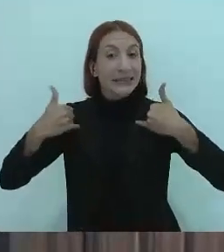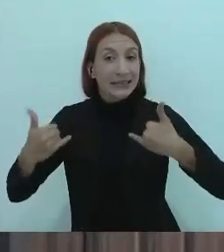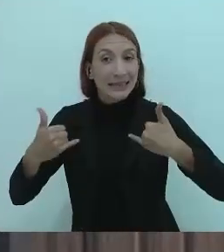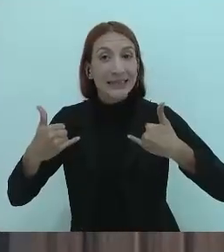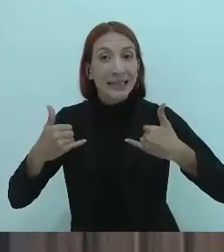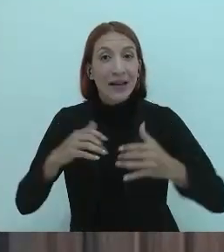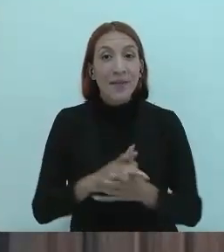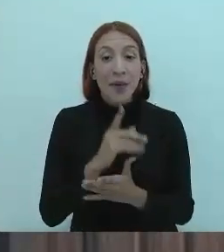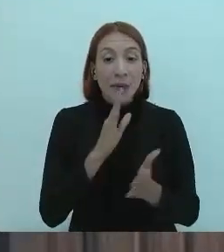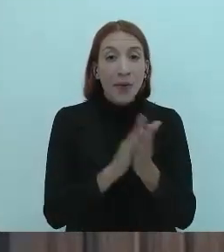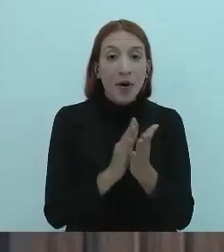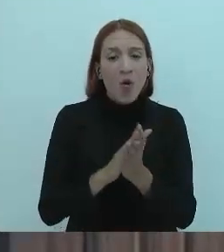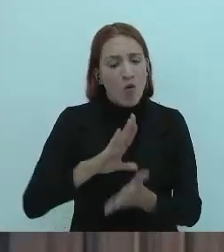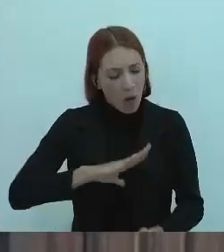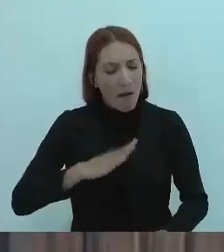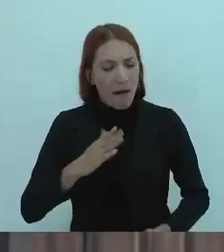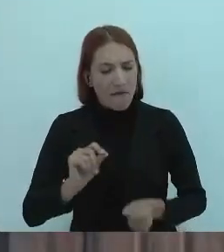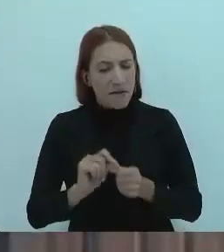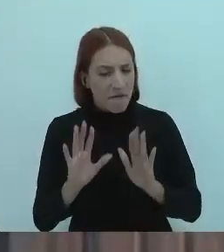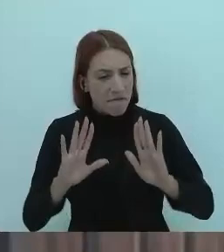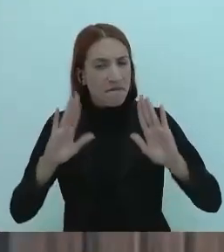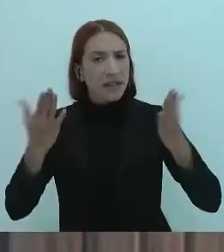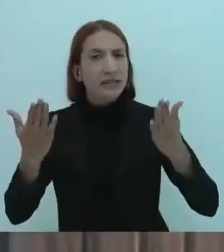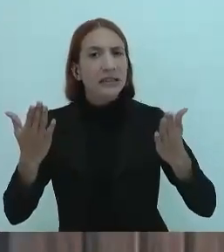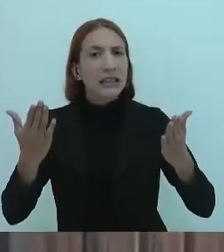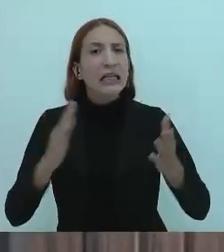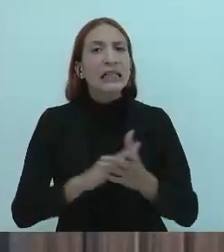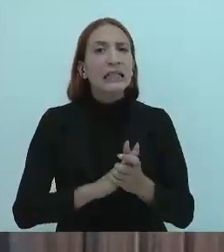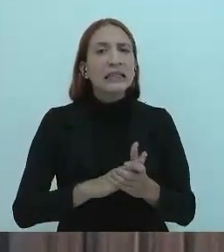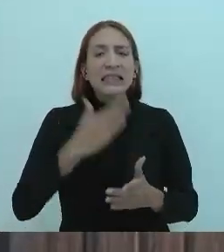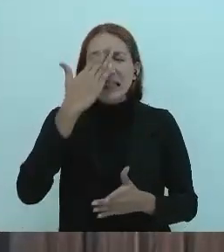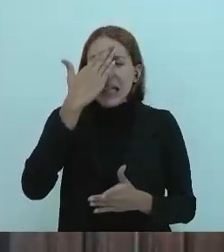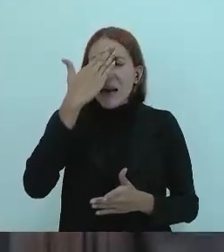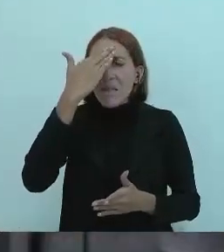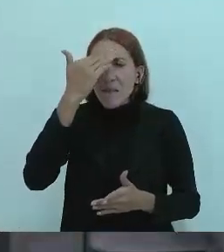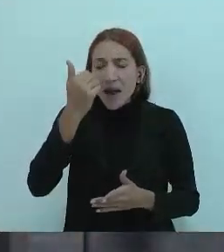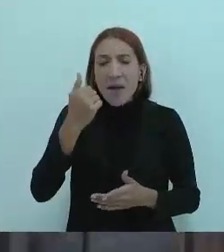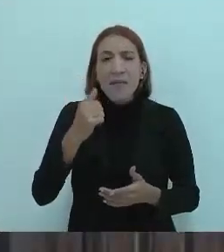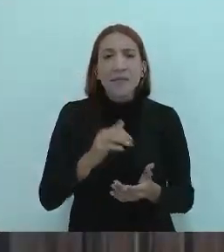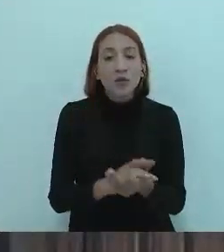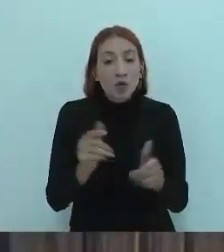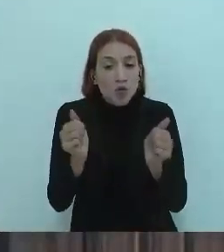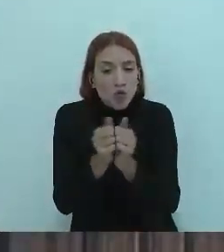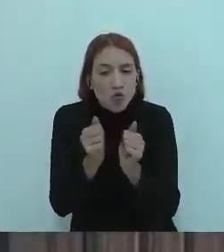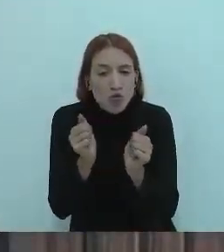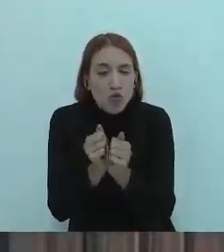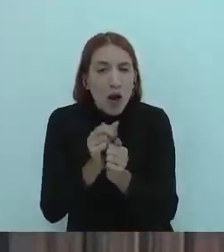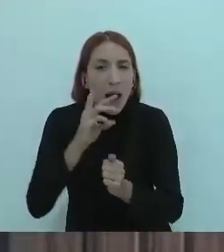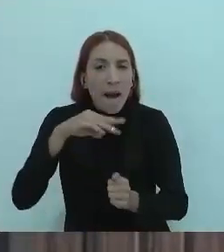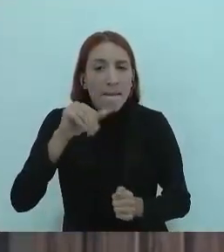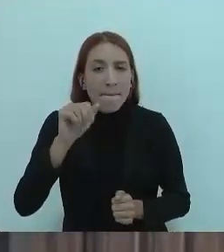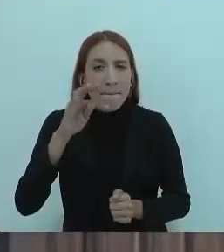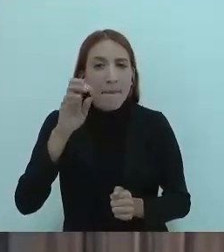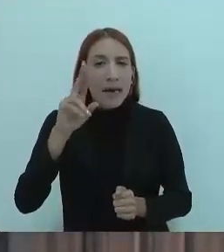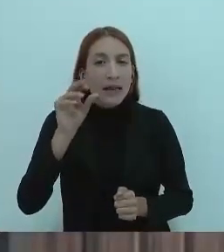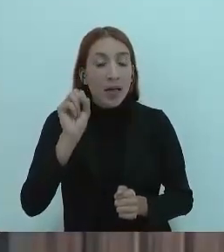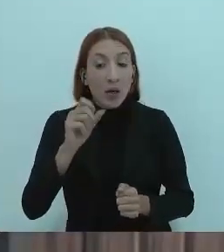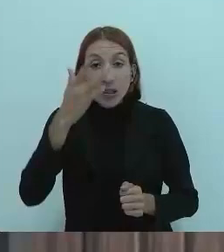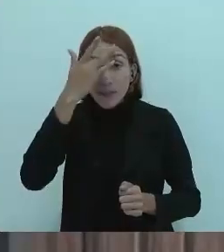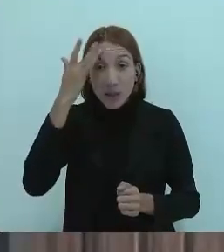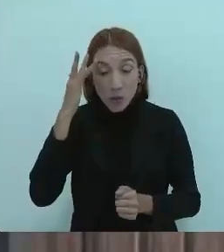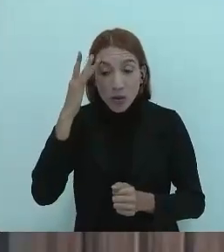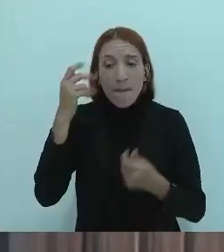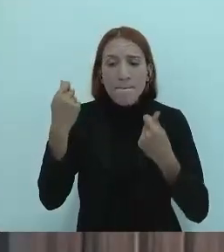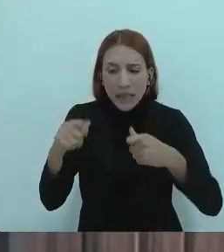iniciativa a coragem de fazer a festa da cidade sabemos que aonde nosso amigo Mateus também representa essa sociedade onde os barraqueiros